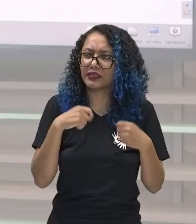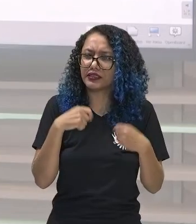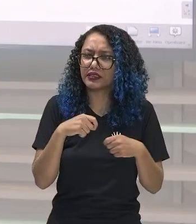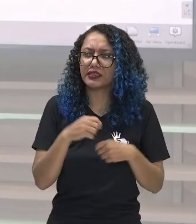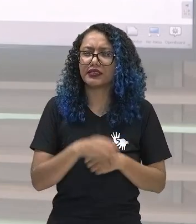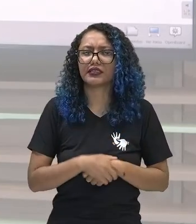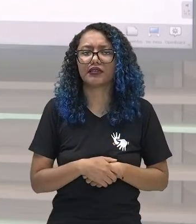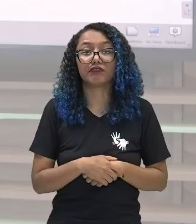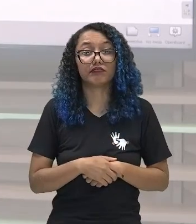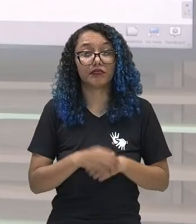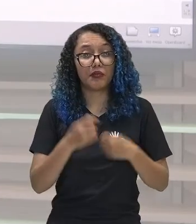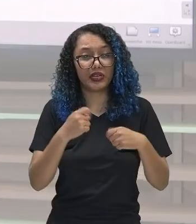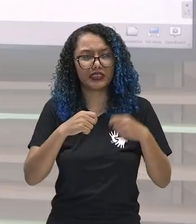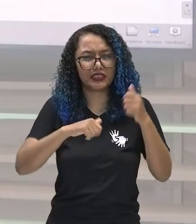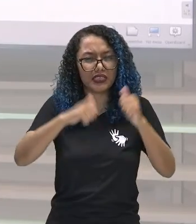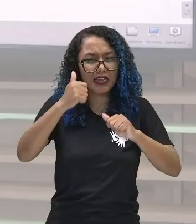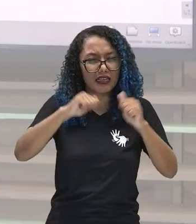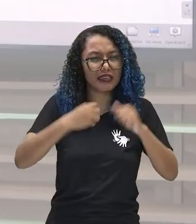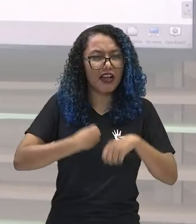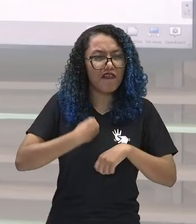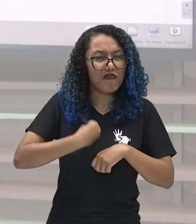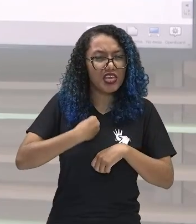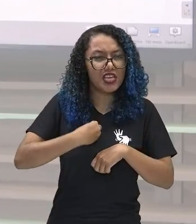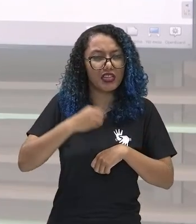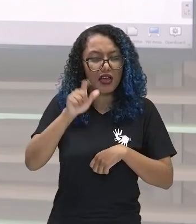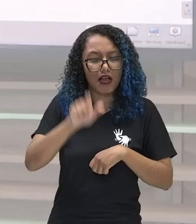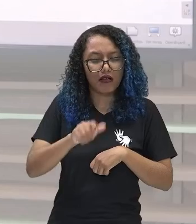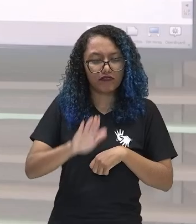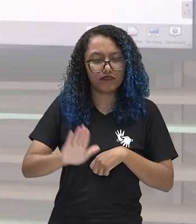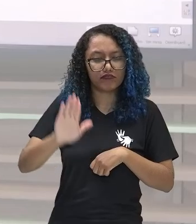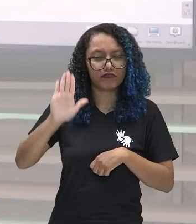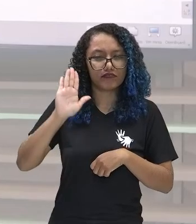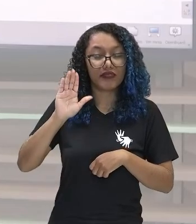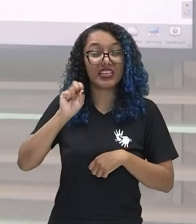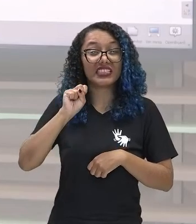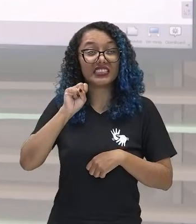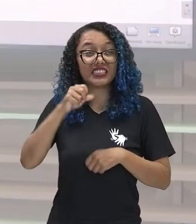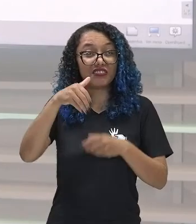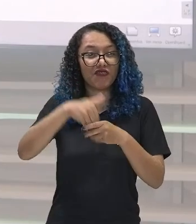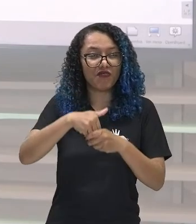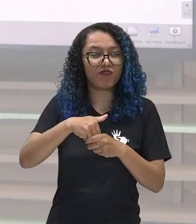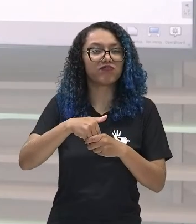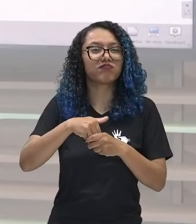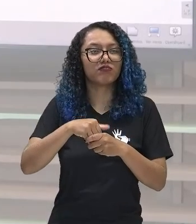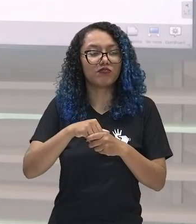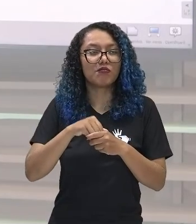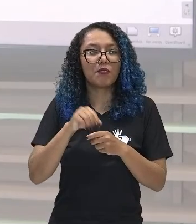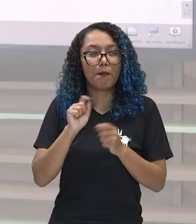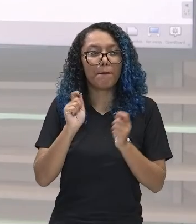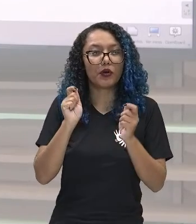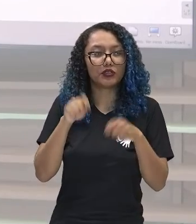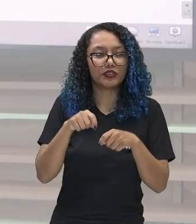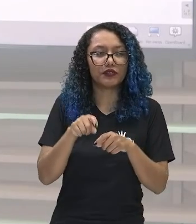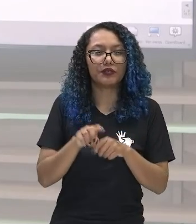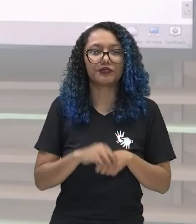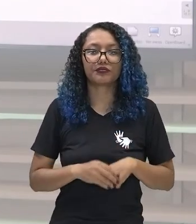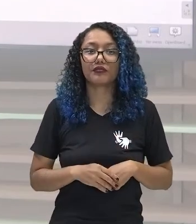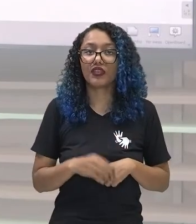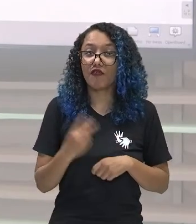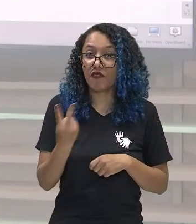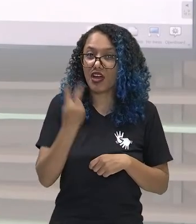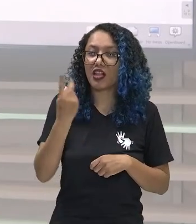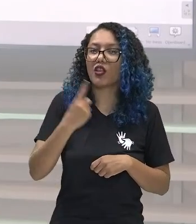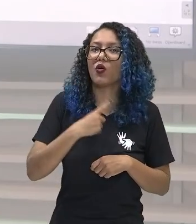exame, né, dessa vida para saber se o seu voto ser válido. O voto tem preço, hein? Mas não é preço em dinheiro, é preço,